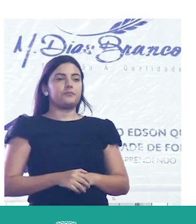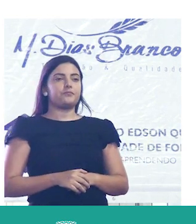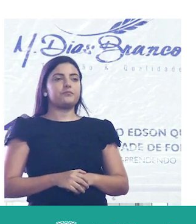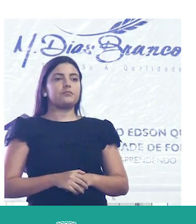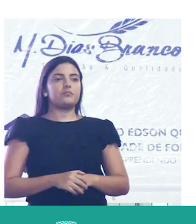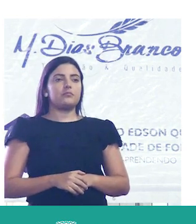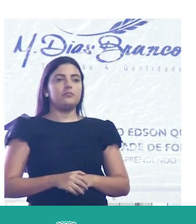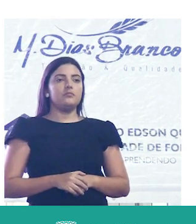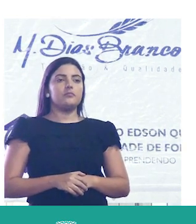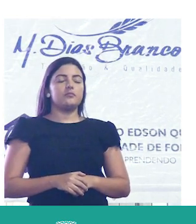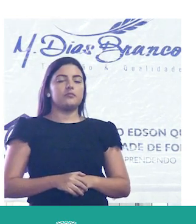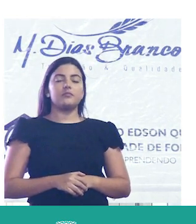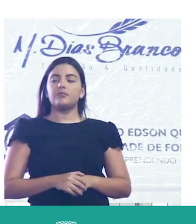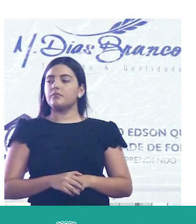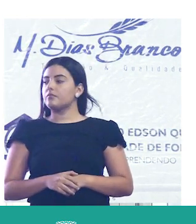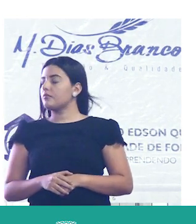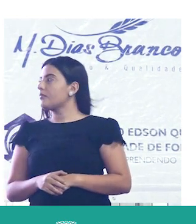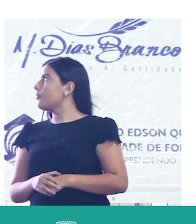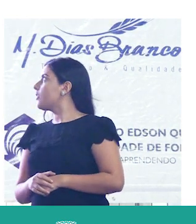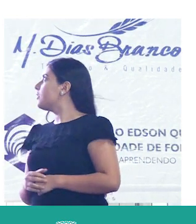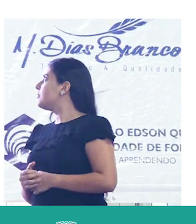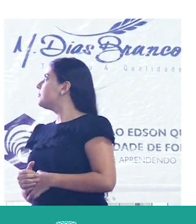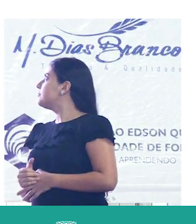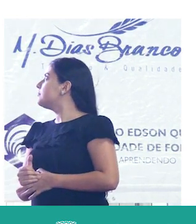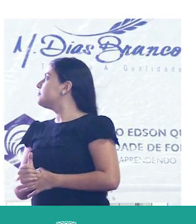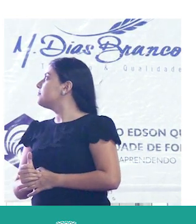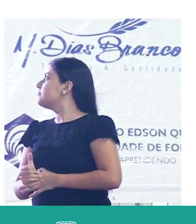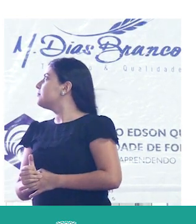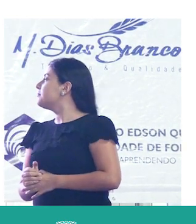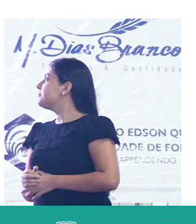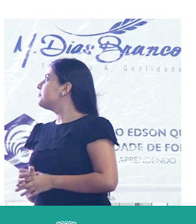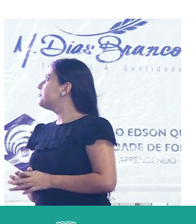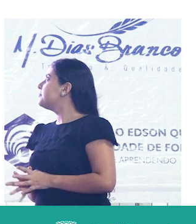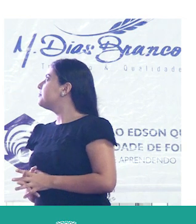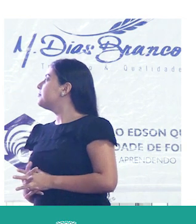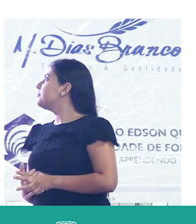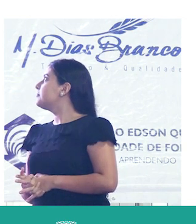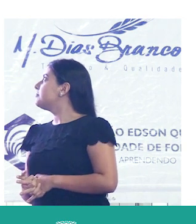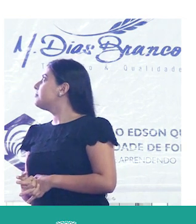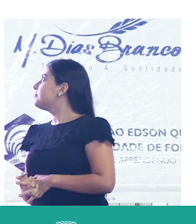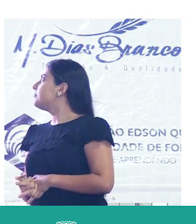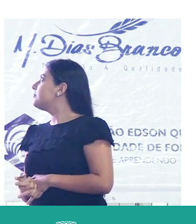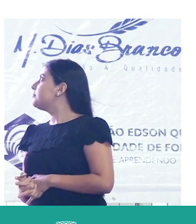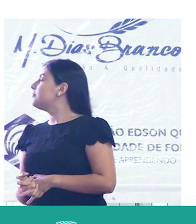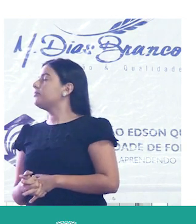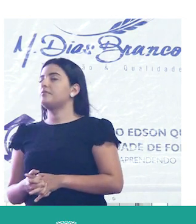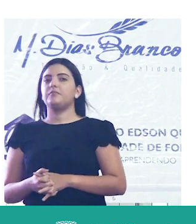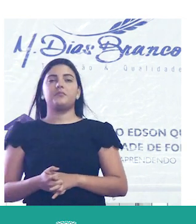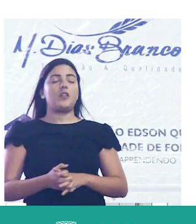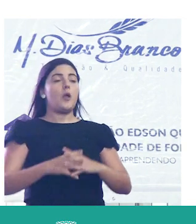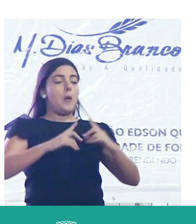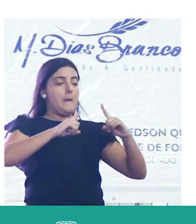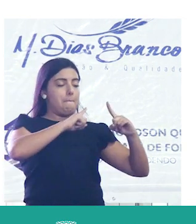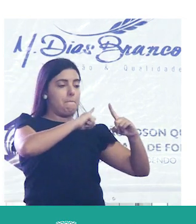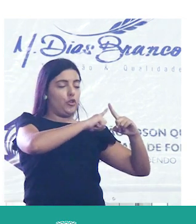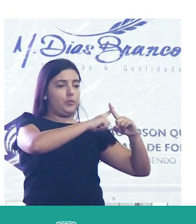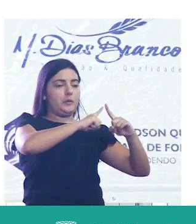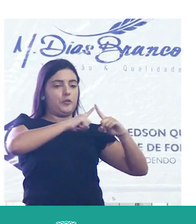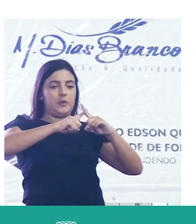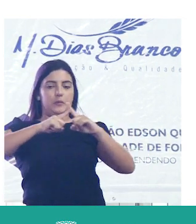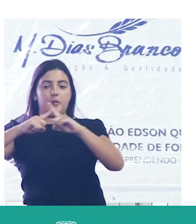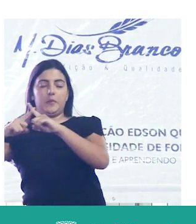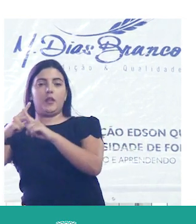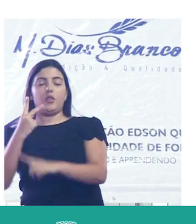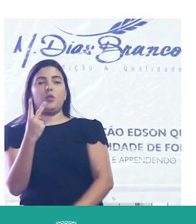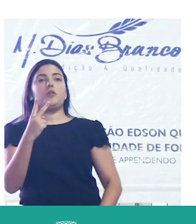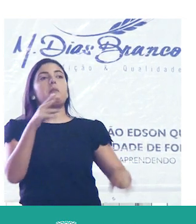ela é cancelada, ó. Tá vendo? Eu multipliquei a segunda equação por 2